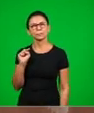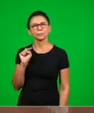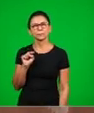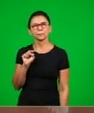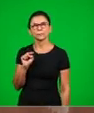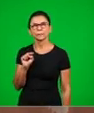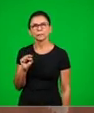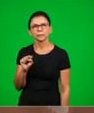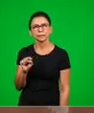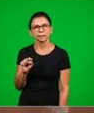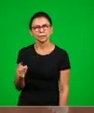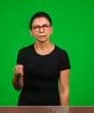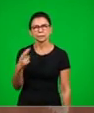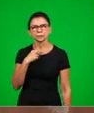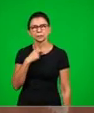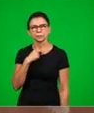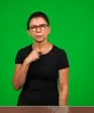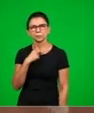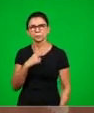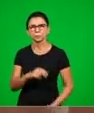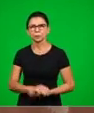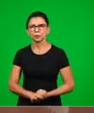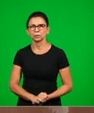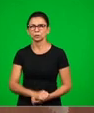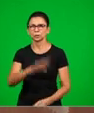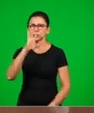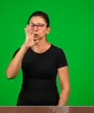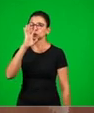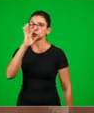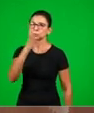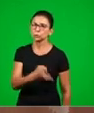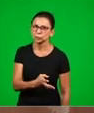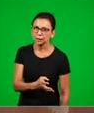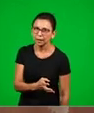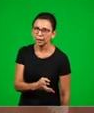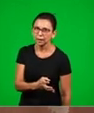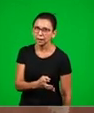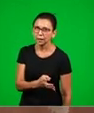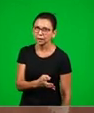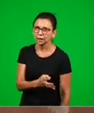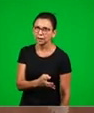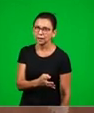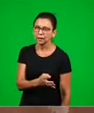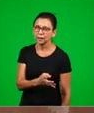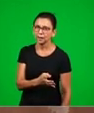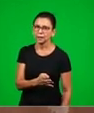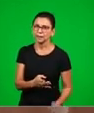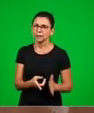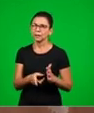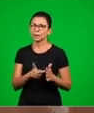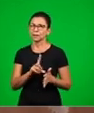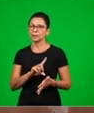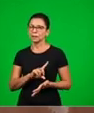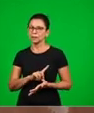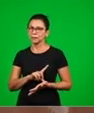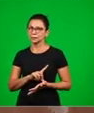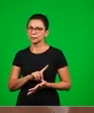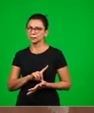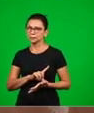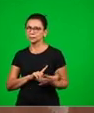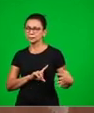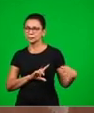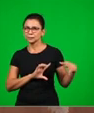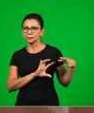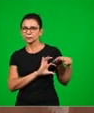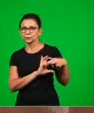pode julgar sem direção. Aquilo que você tem que estar ligado a ela. Então,